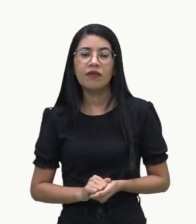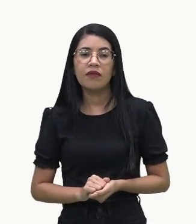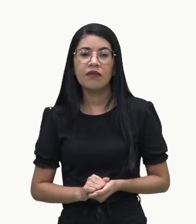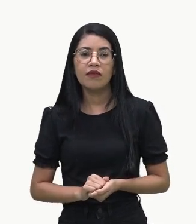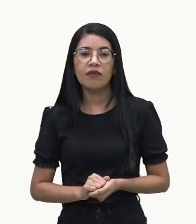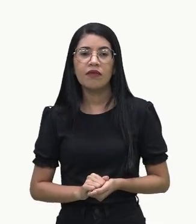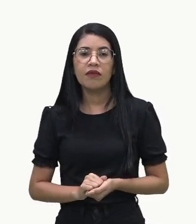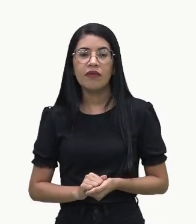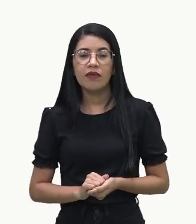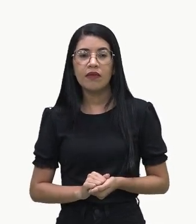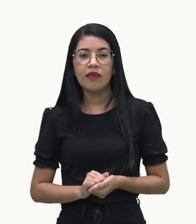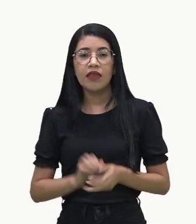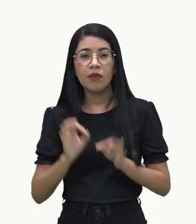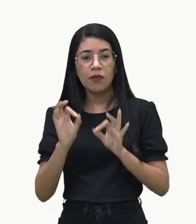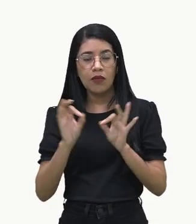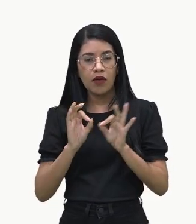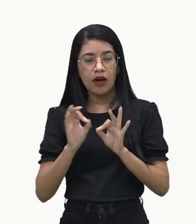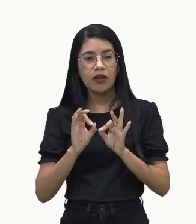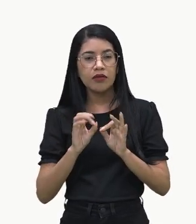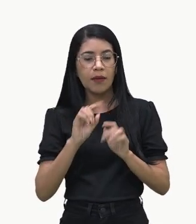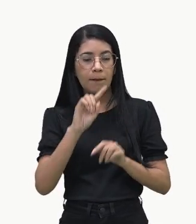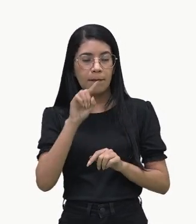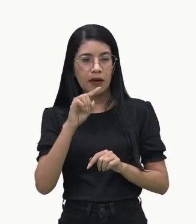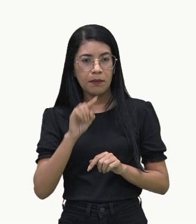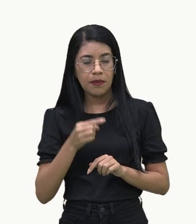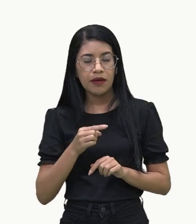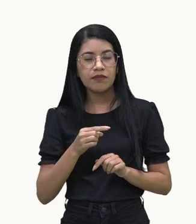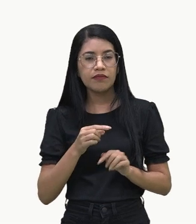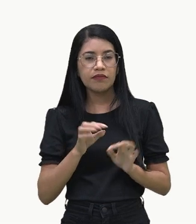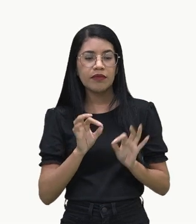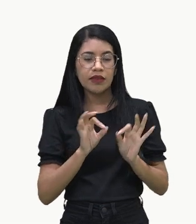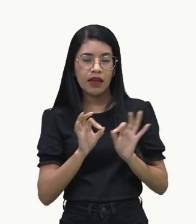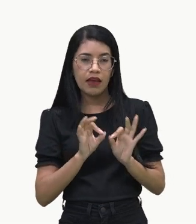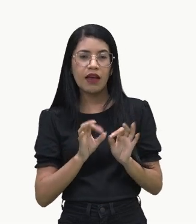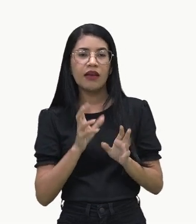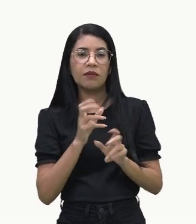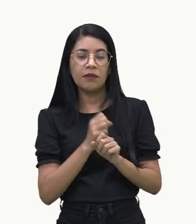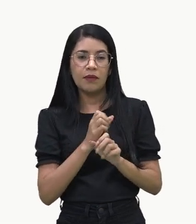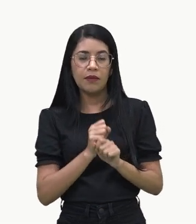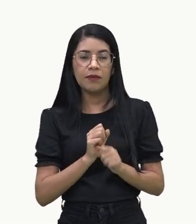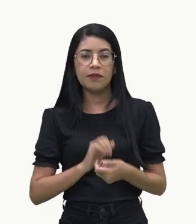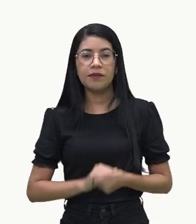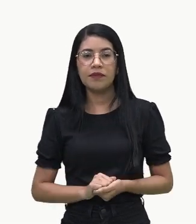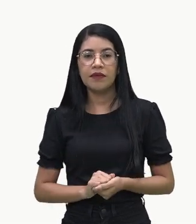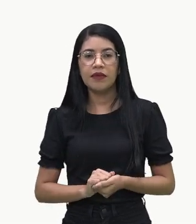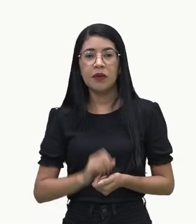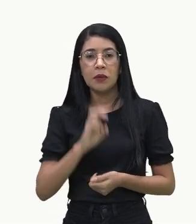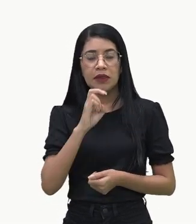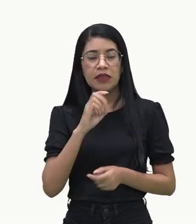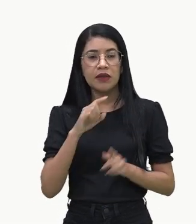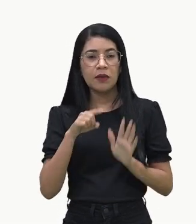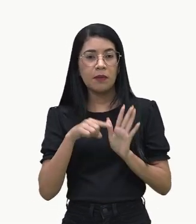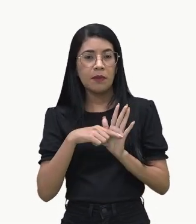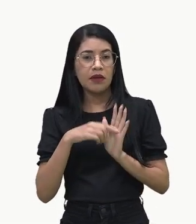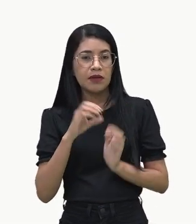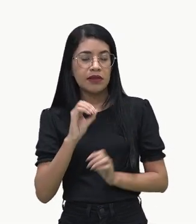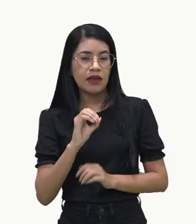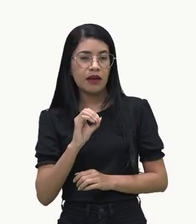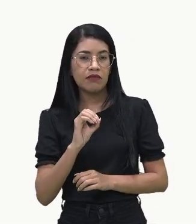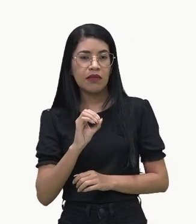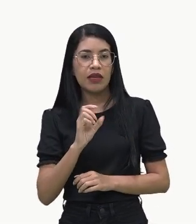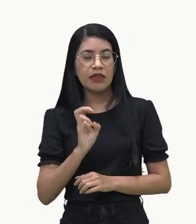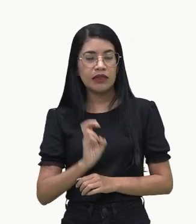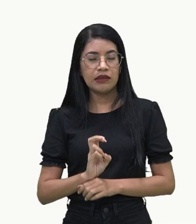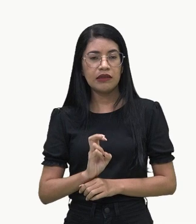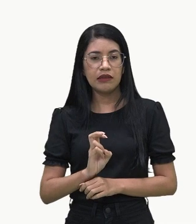nossa subtração, nós vamos realizar os cálculos. Eu tenho 5. Vou tirar 0? Não vou tirar nada.